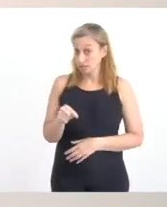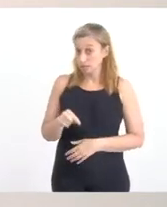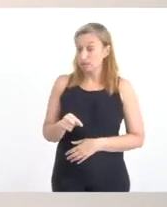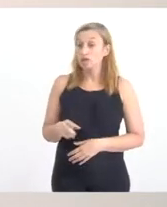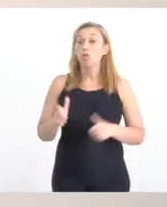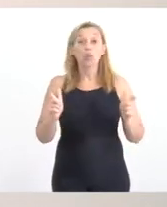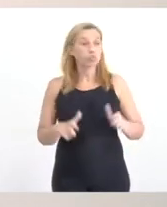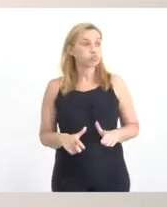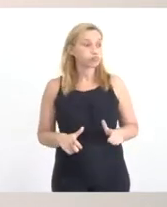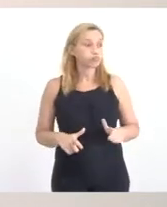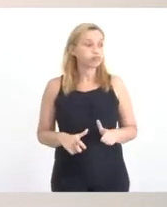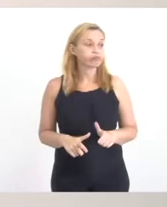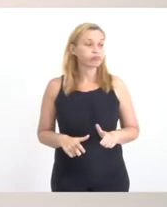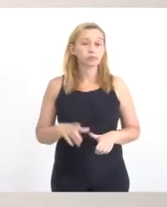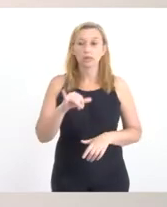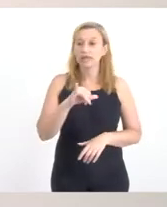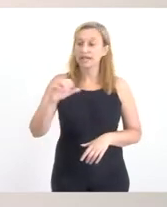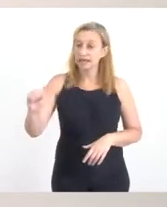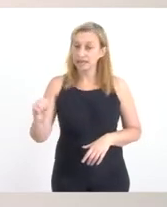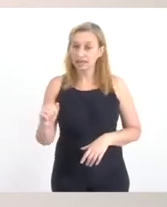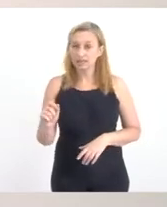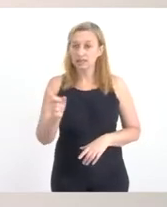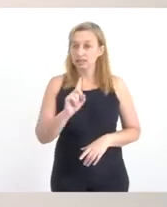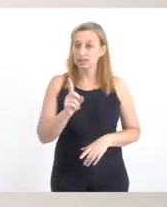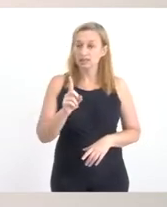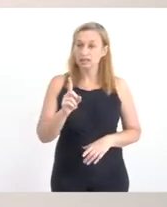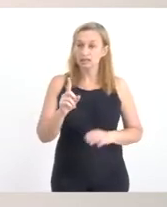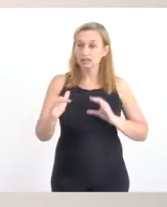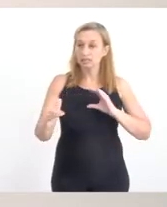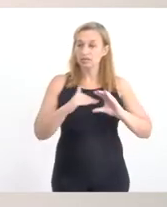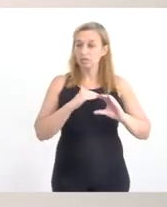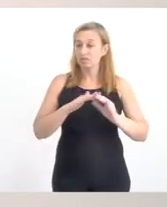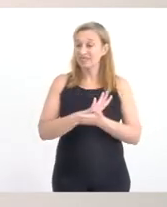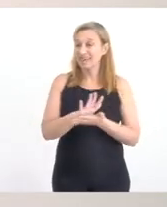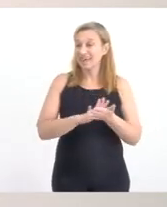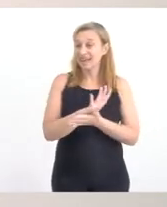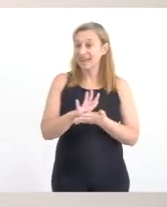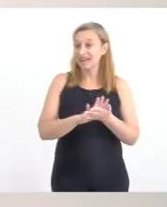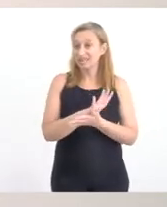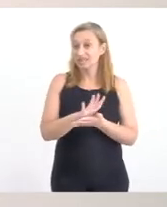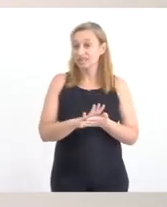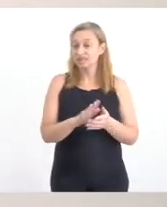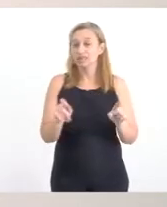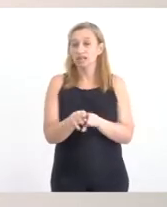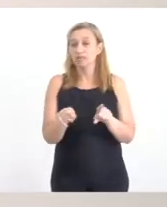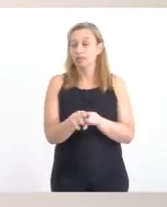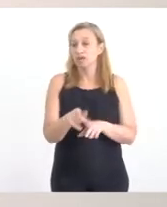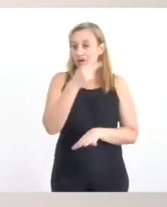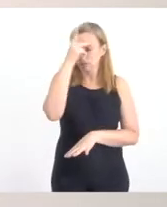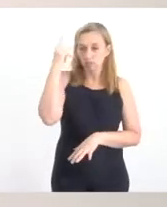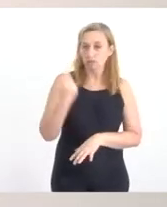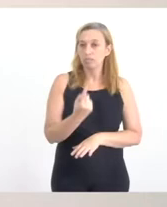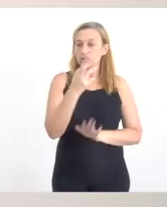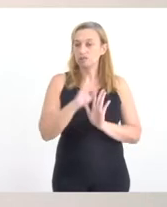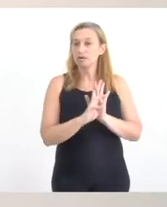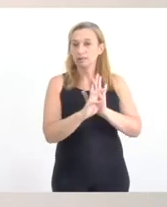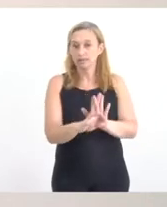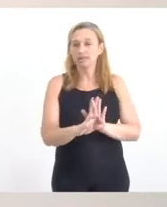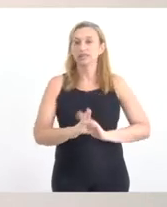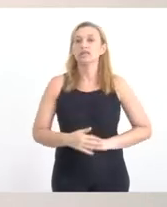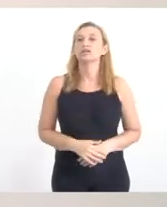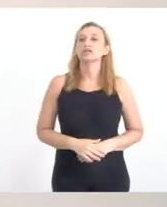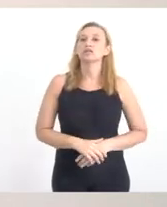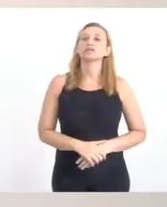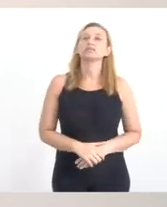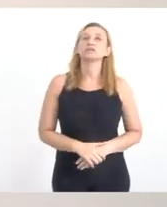se quer O Incra mandou alguém para representá-los ou seja